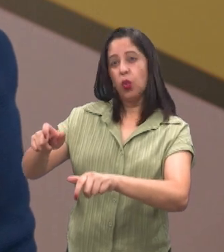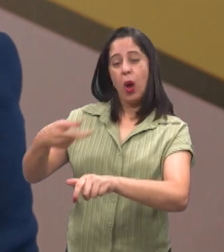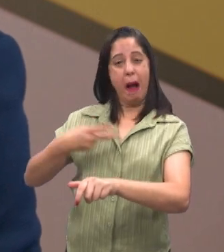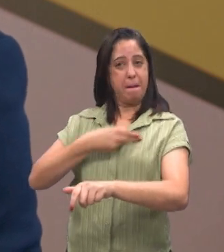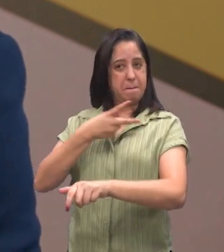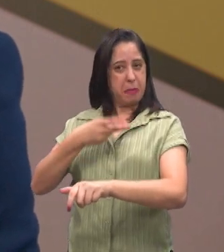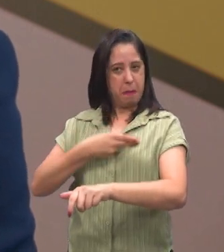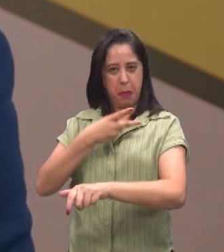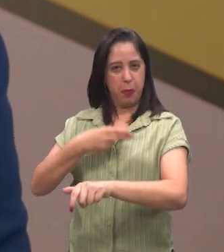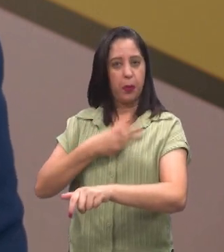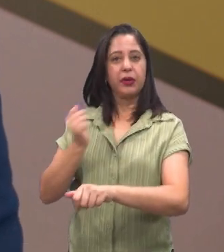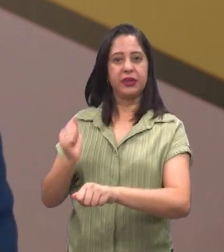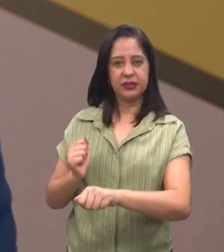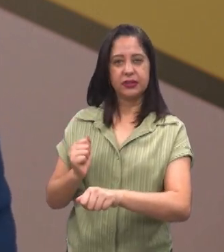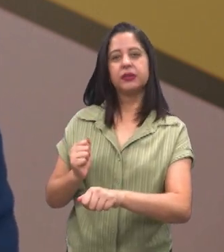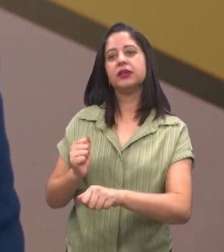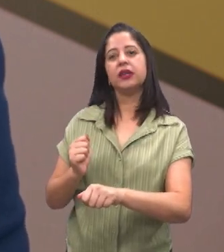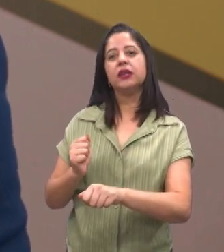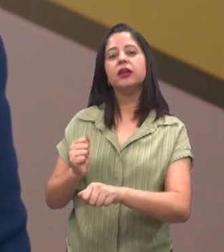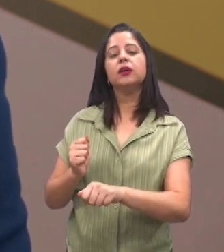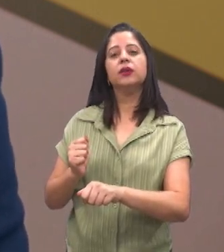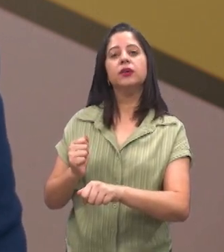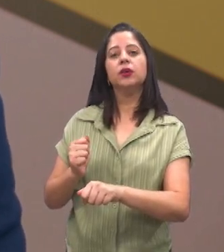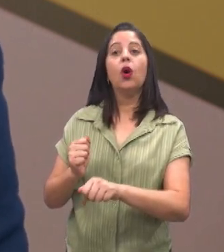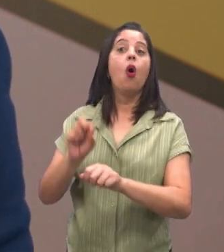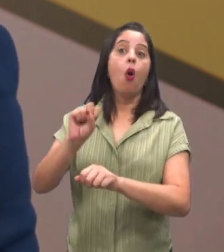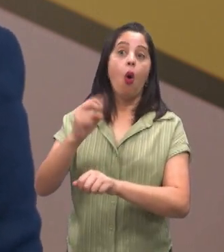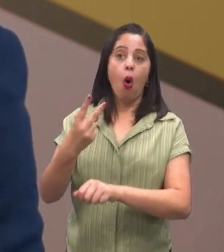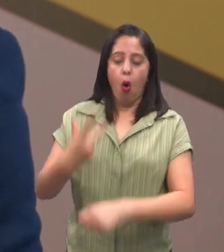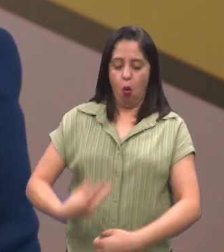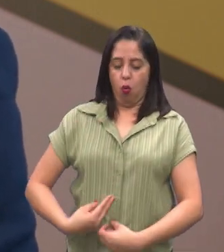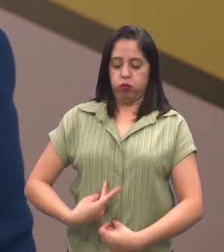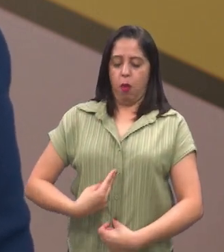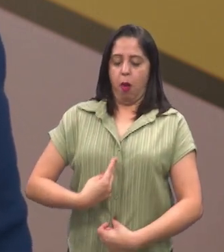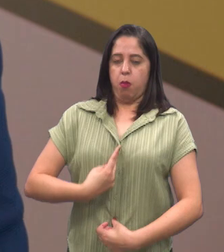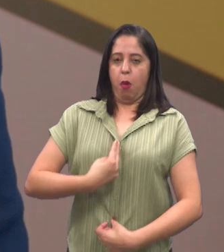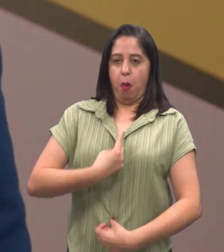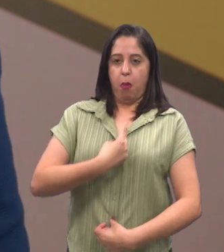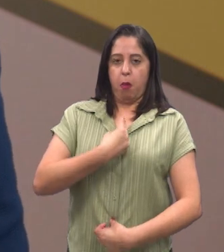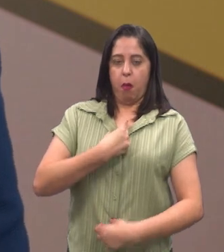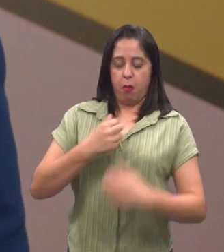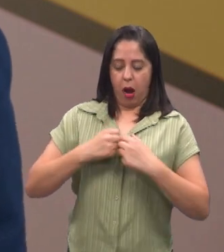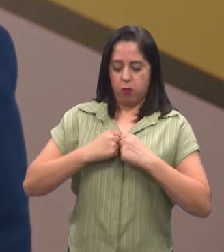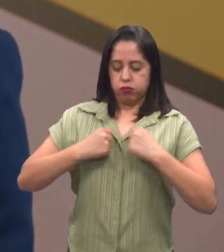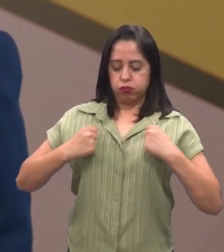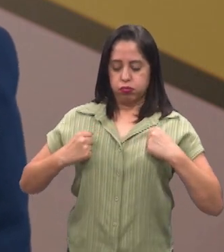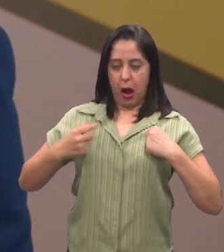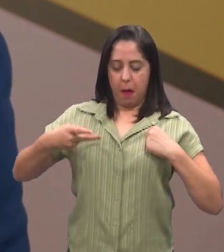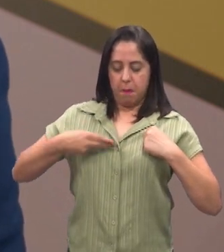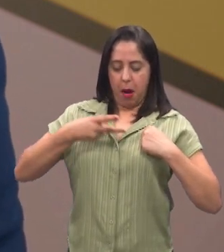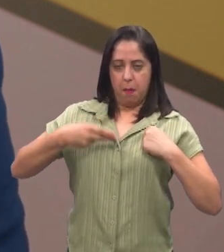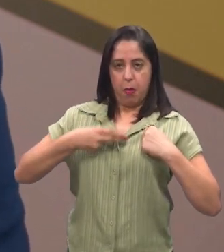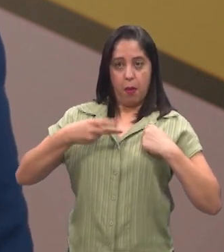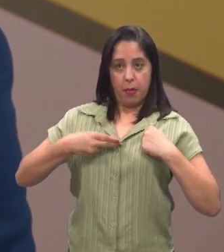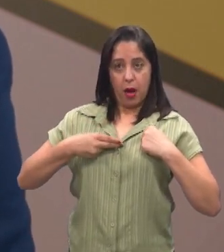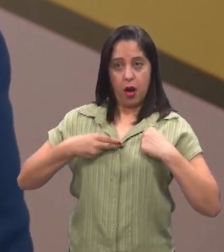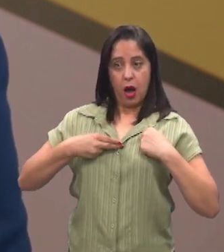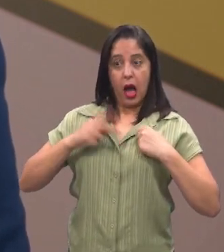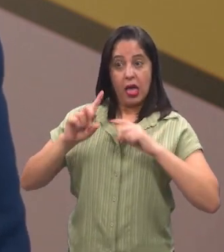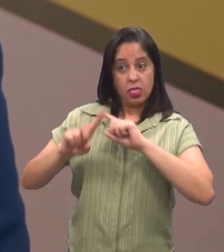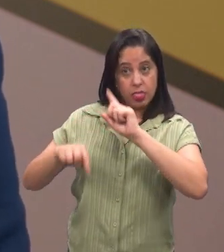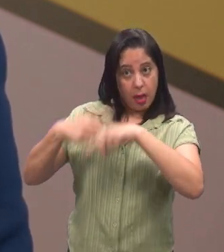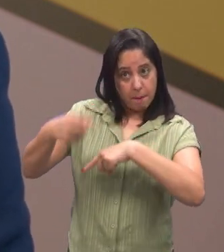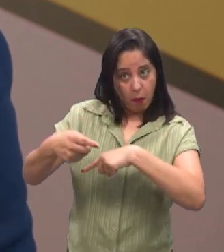sejam minimamente invasivos ou cirurgias abertas, elas têm como base passar depois por um processo